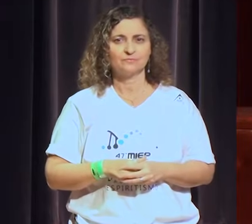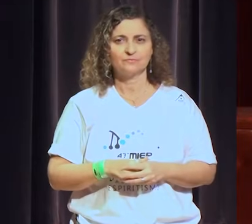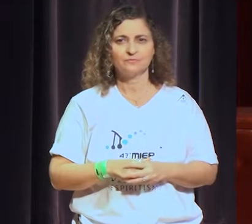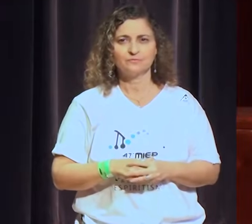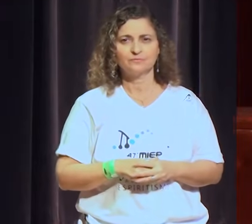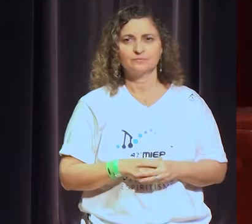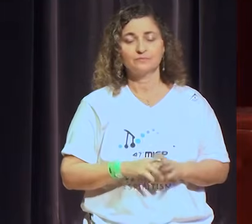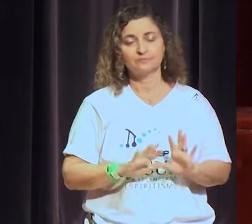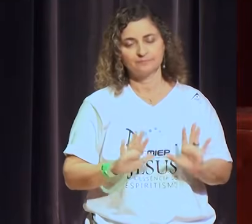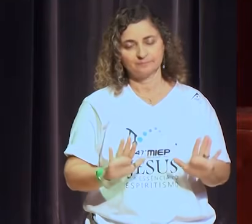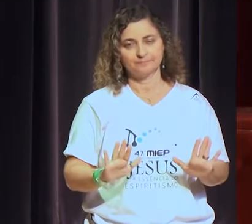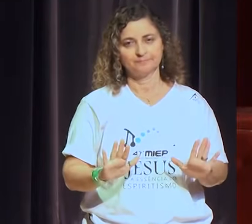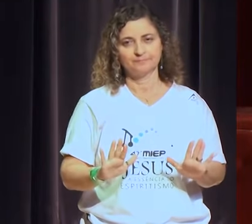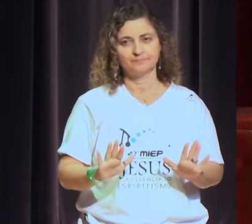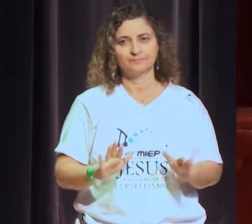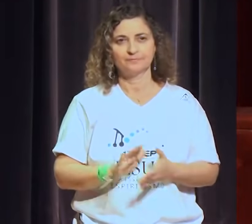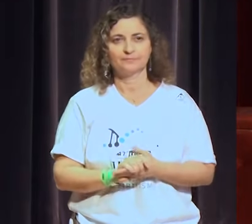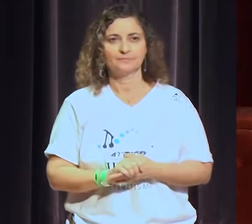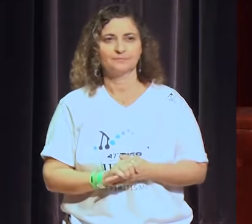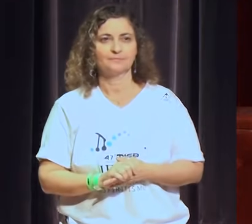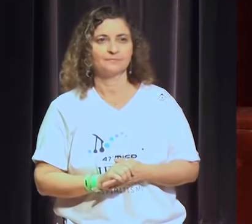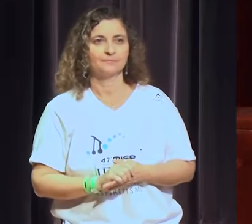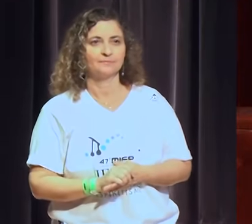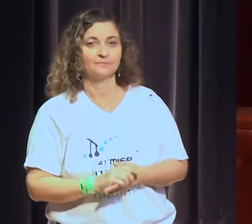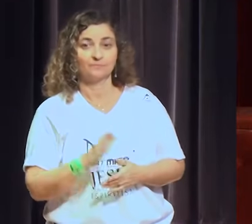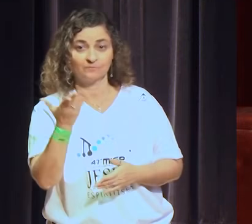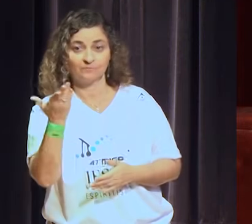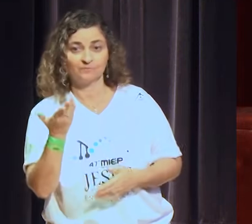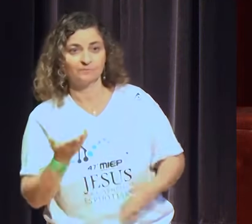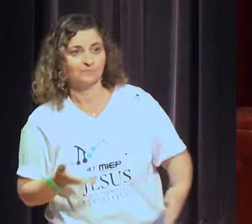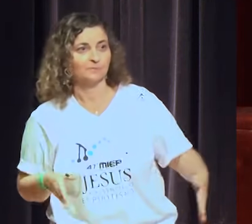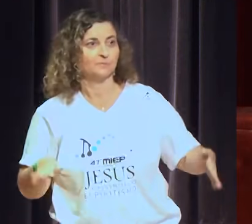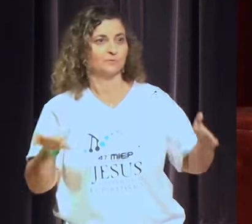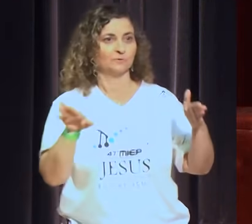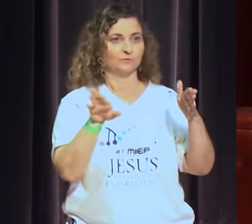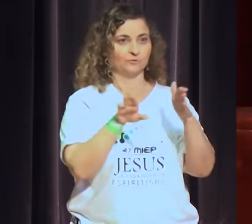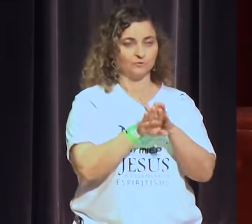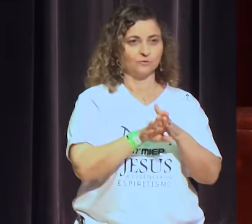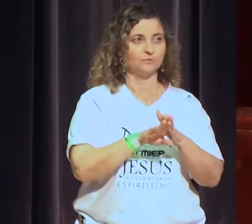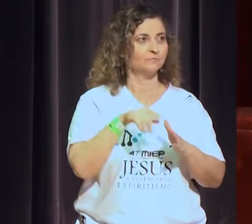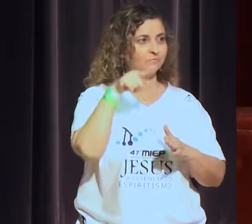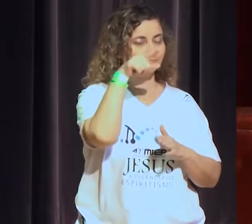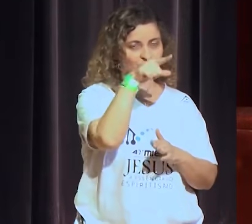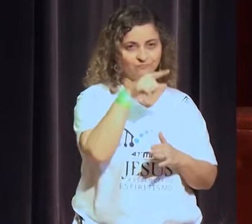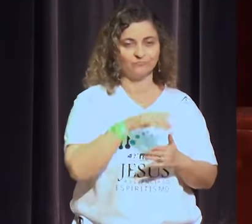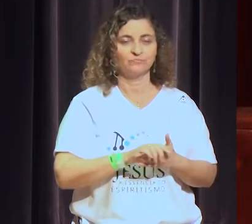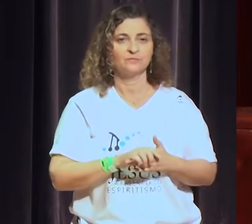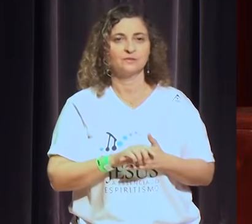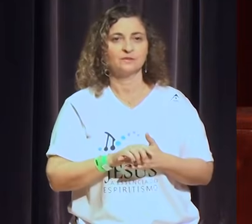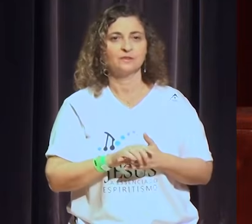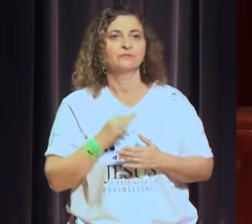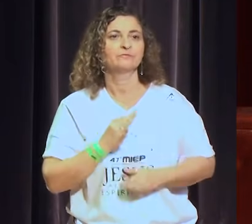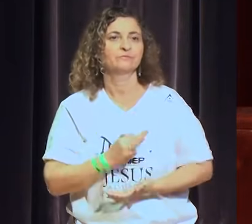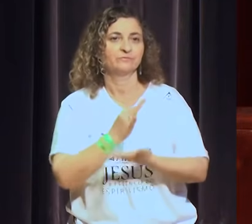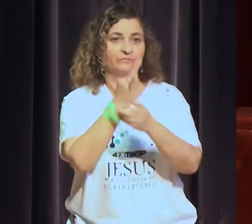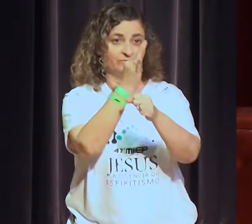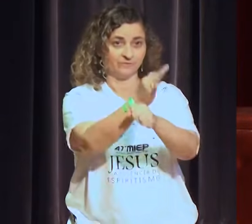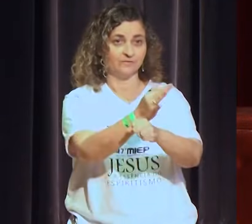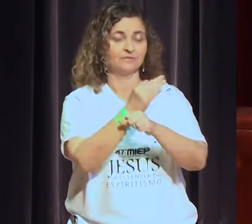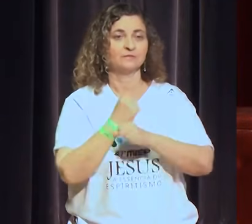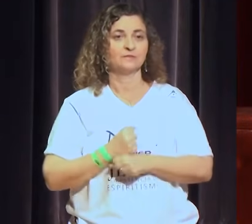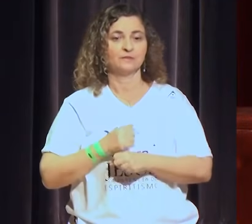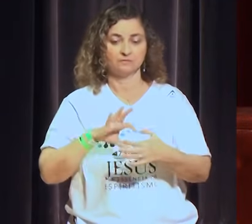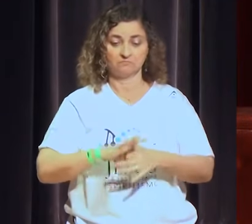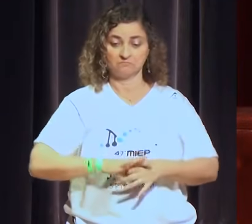Então, você entra na caravana Fraternidade Sem Fronteira, vai visitar a África. Aí você chega lá, você encontra